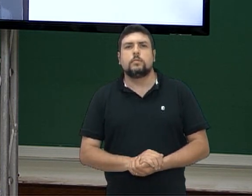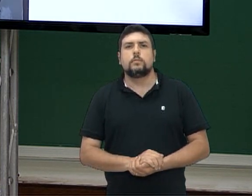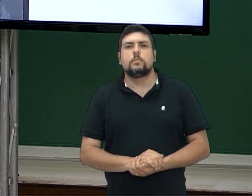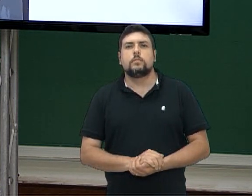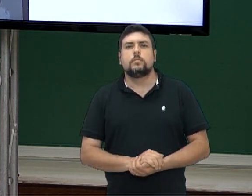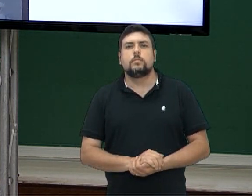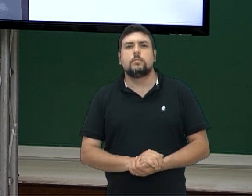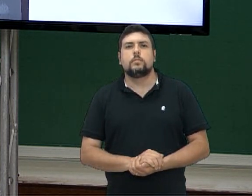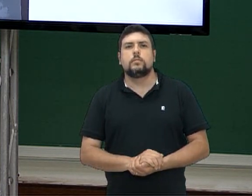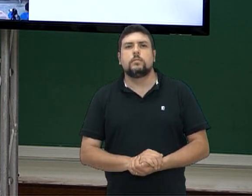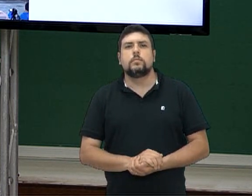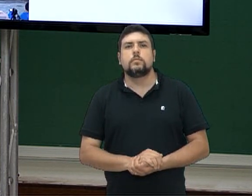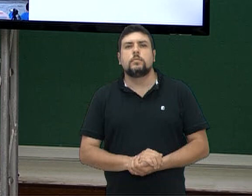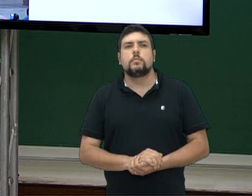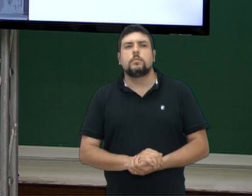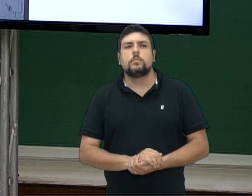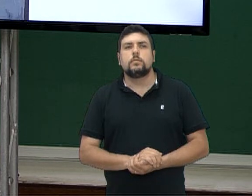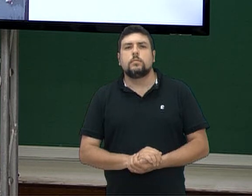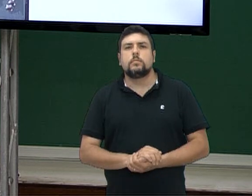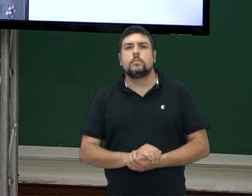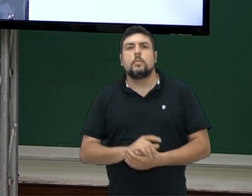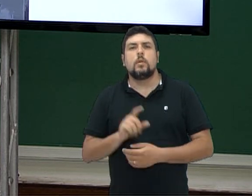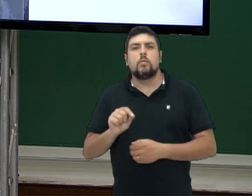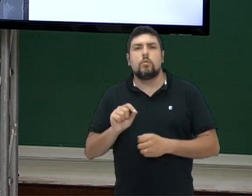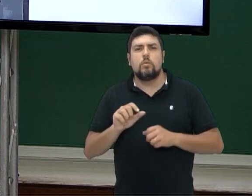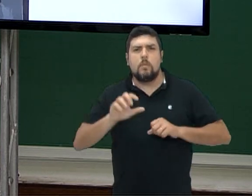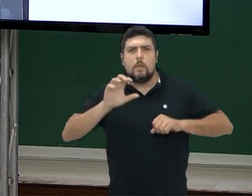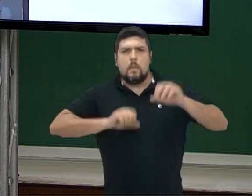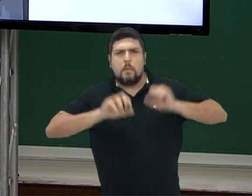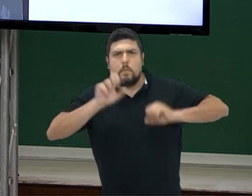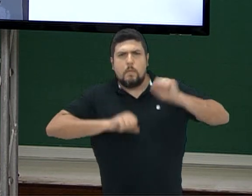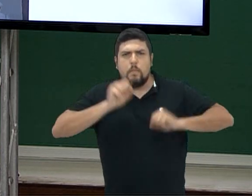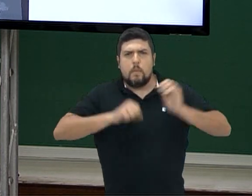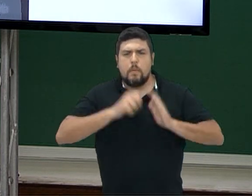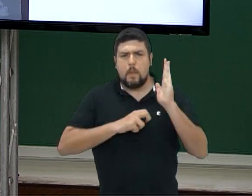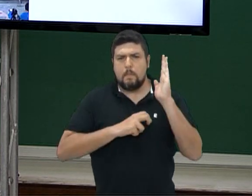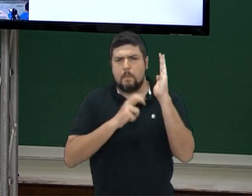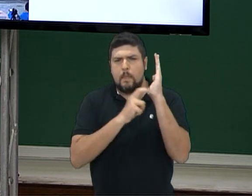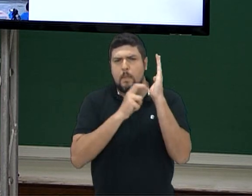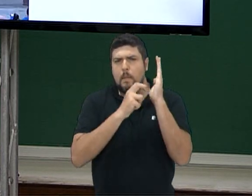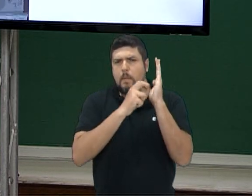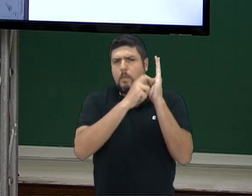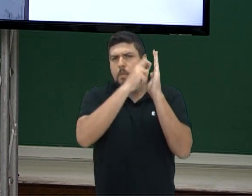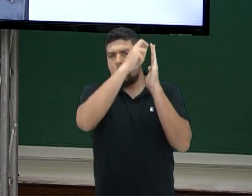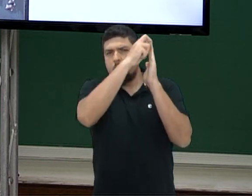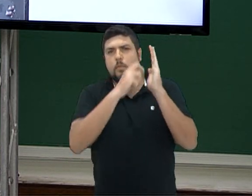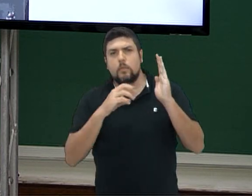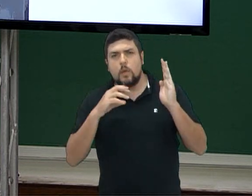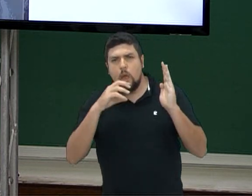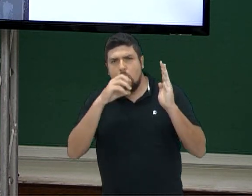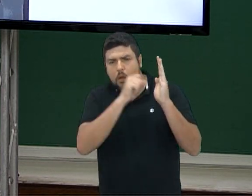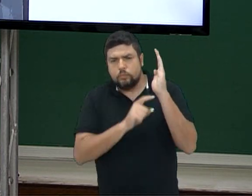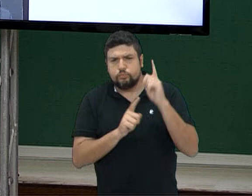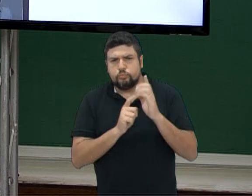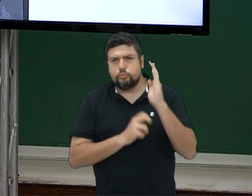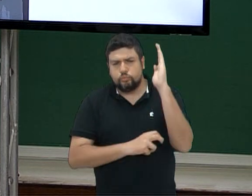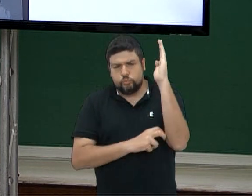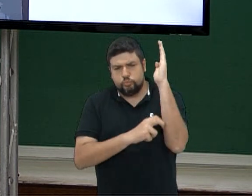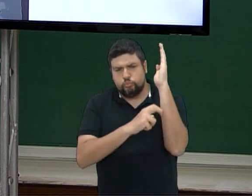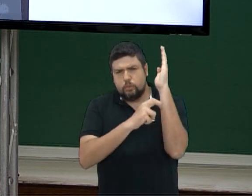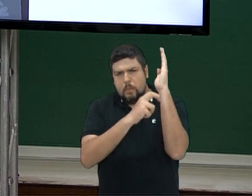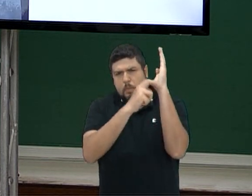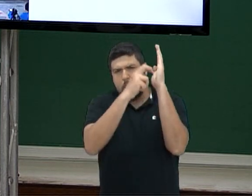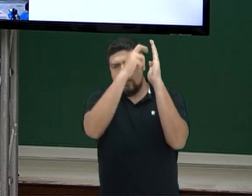modalidade de velocidade, que seria a corrida mais rápida dentre as